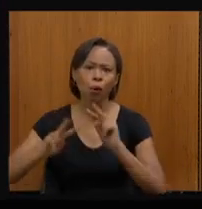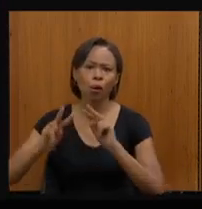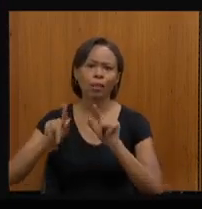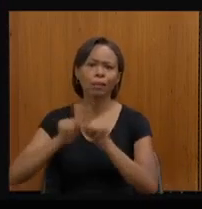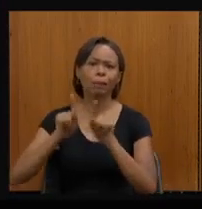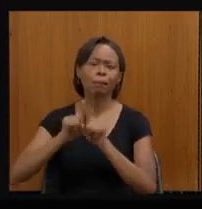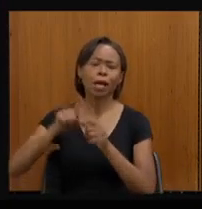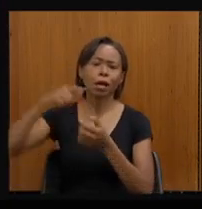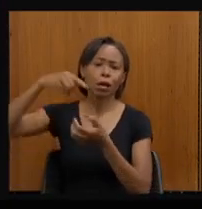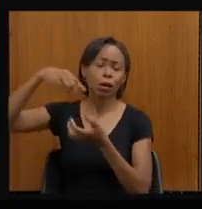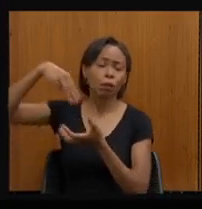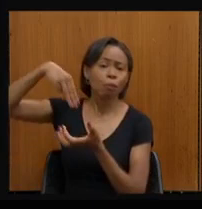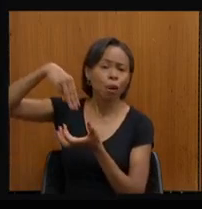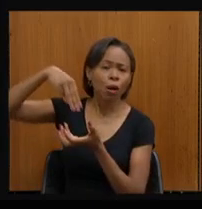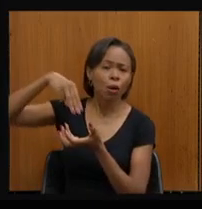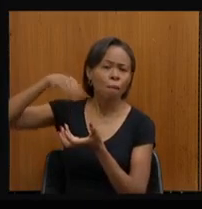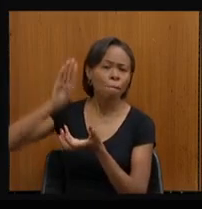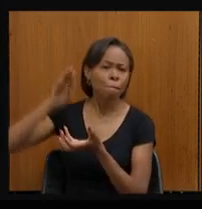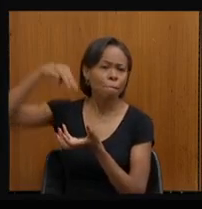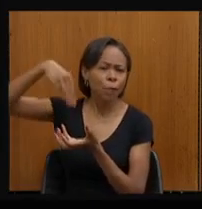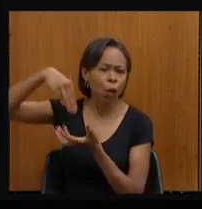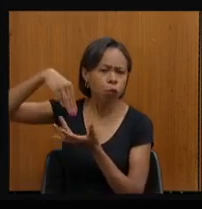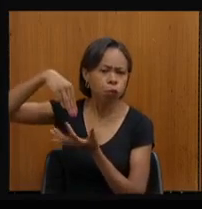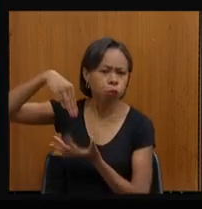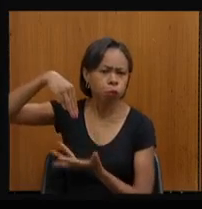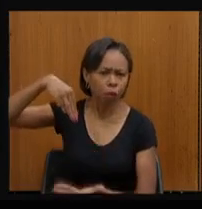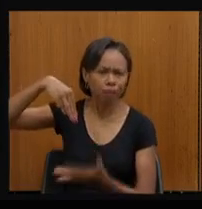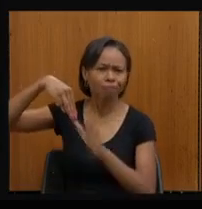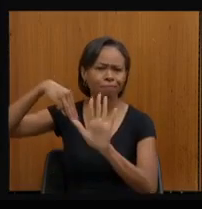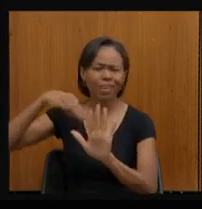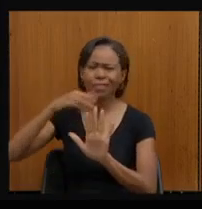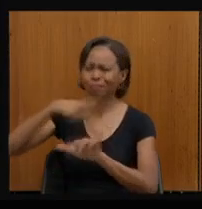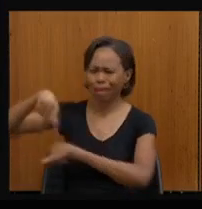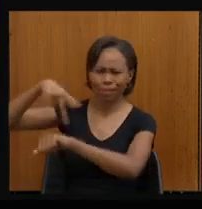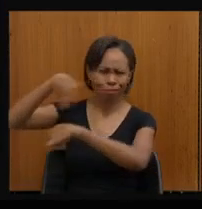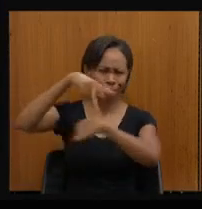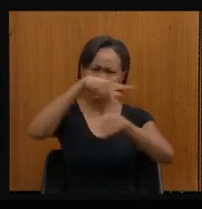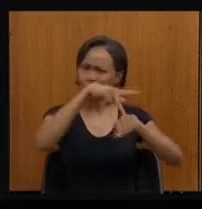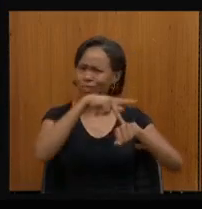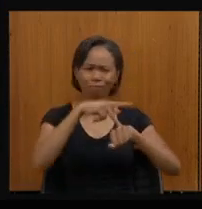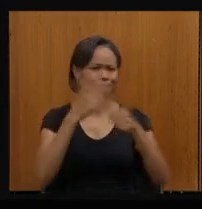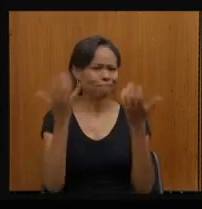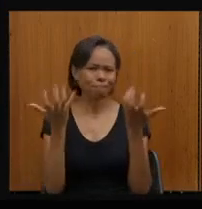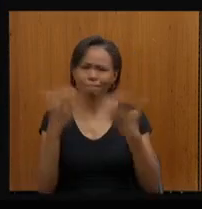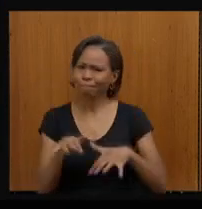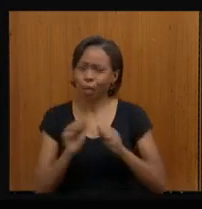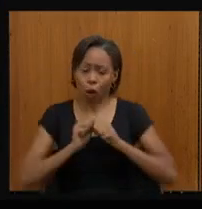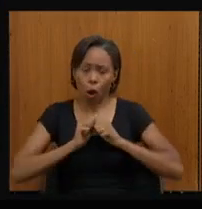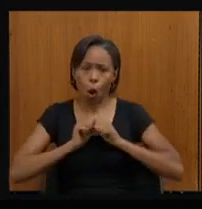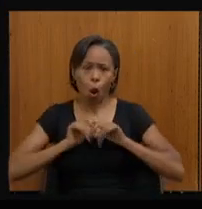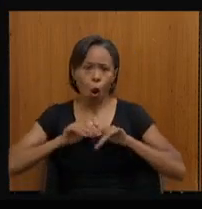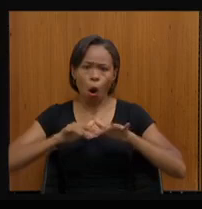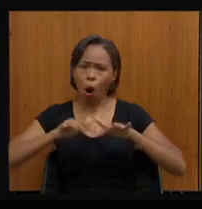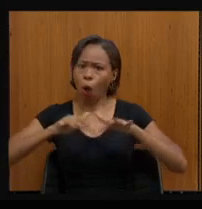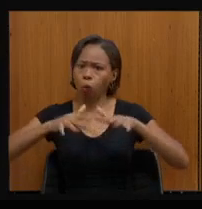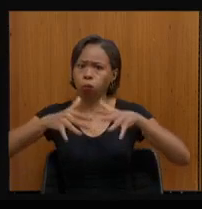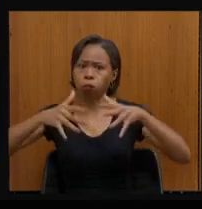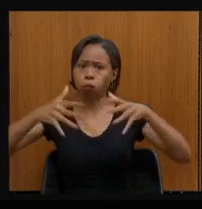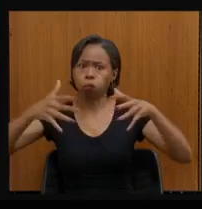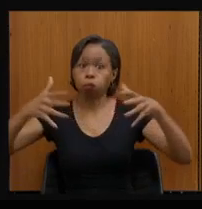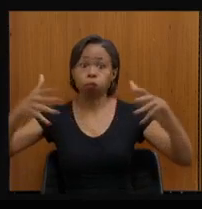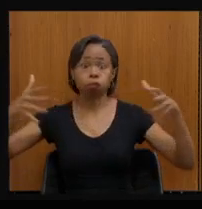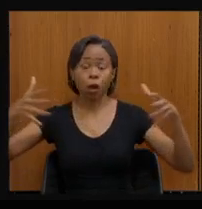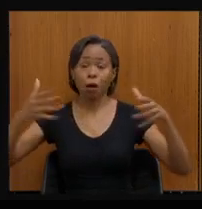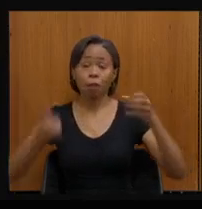todos os países no mundo têm essa capacidade de expandir a sua produção de renováveis a nível que vai ter muita gente